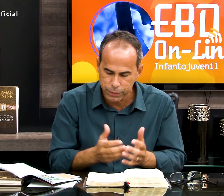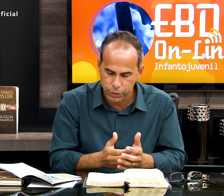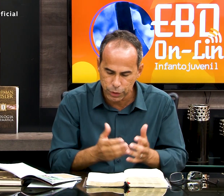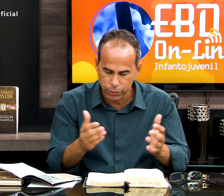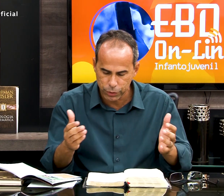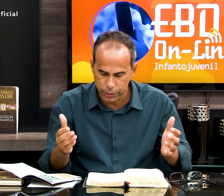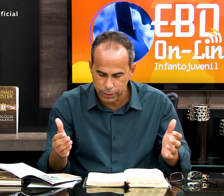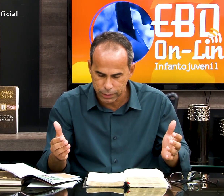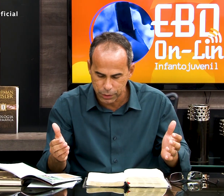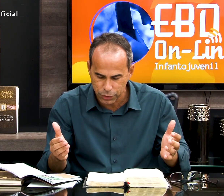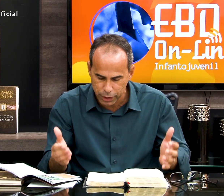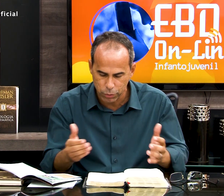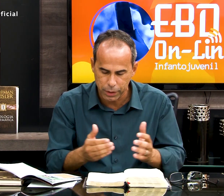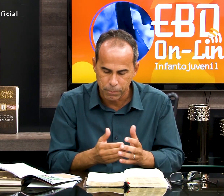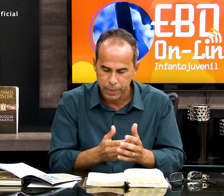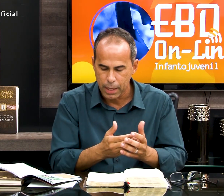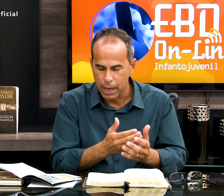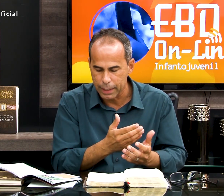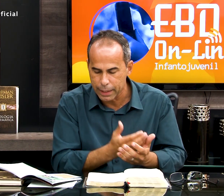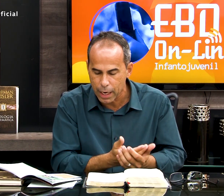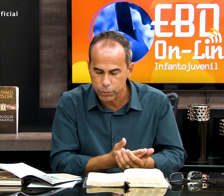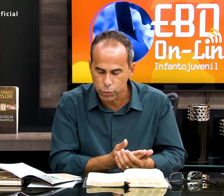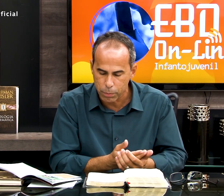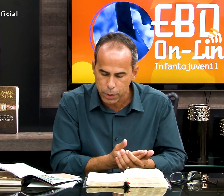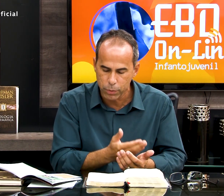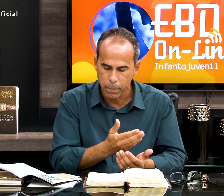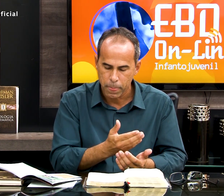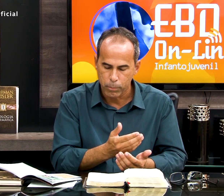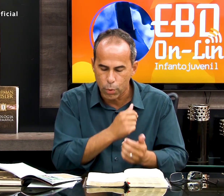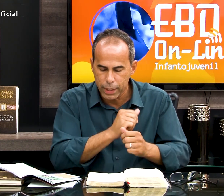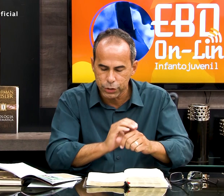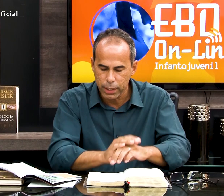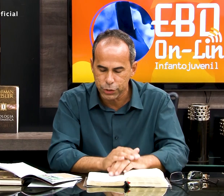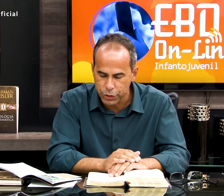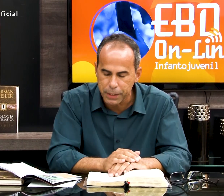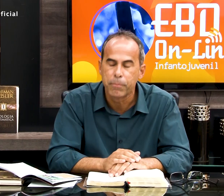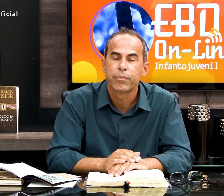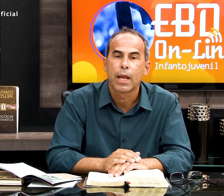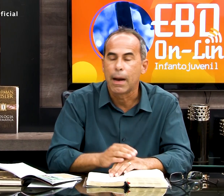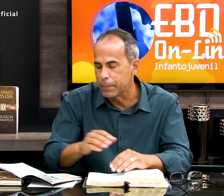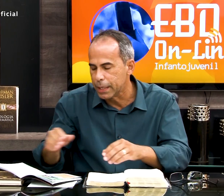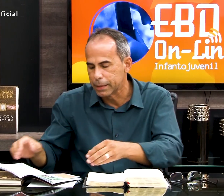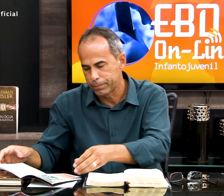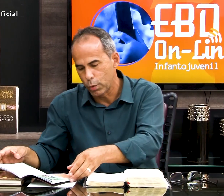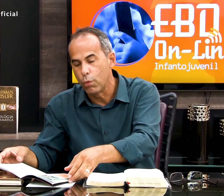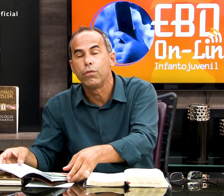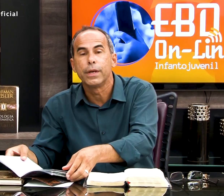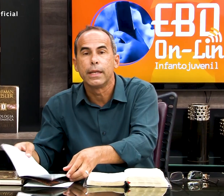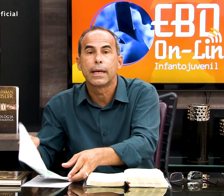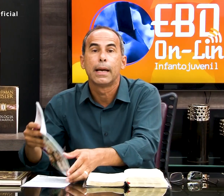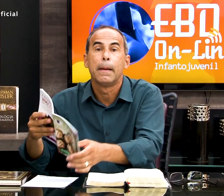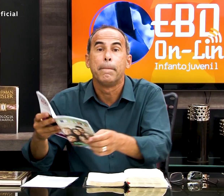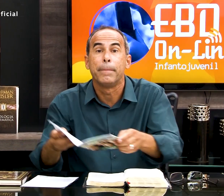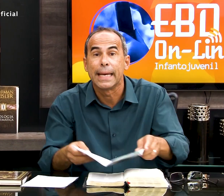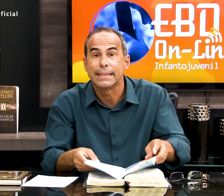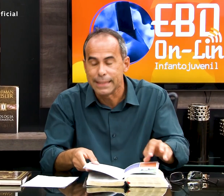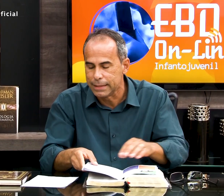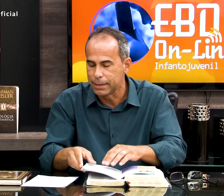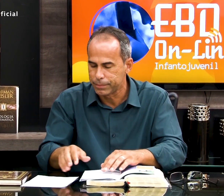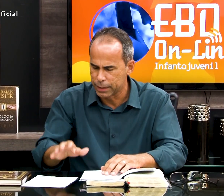amigos e vizinhos, dizendo-lhe, alegrai-vos comigo, porque já achei a minha ovelha